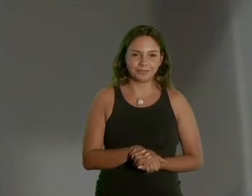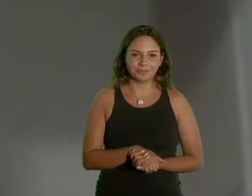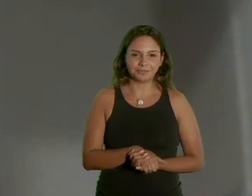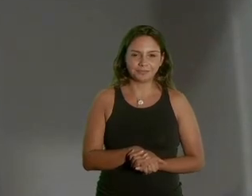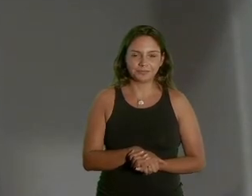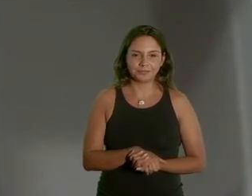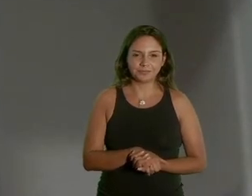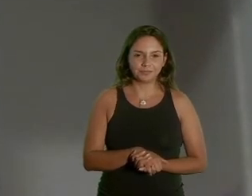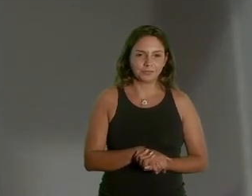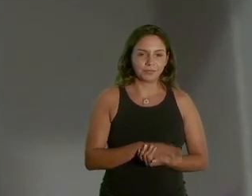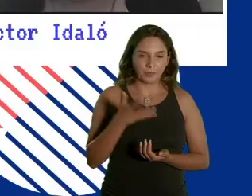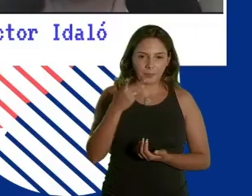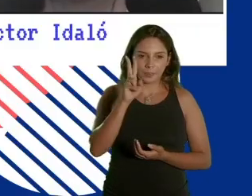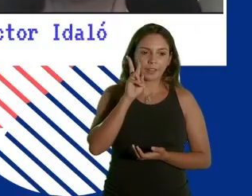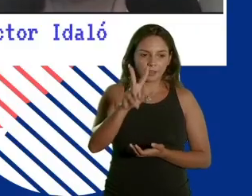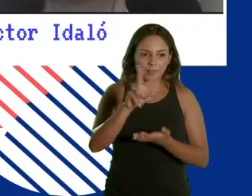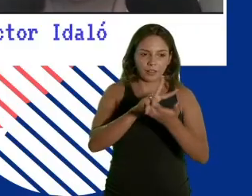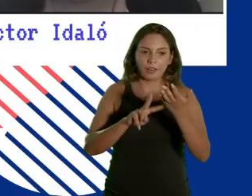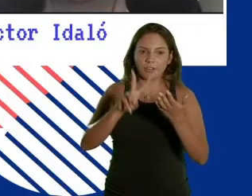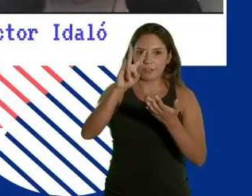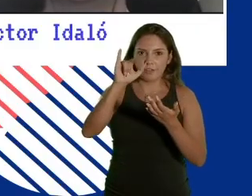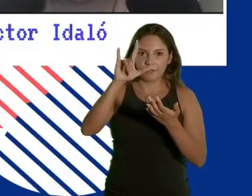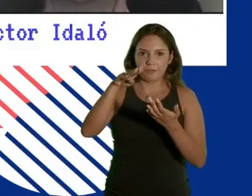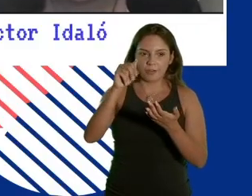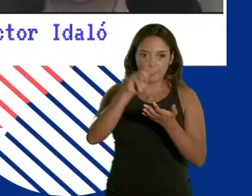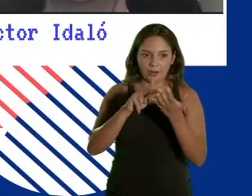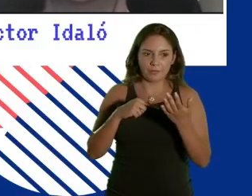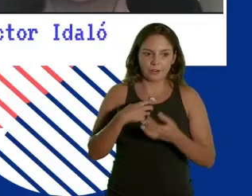Maravilha. Vilma, leia um poema para nós, por favor.